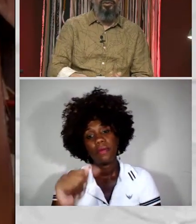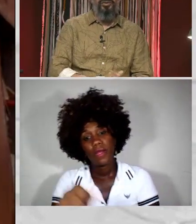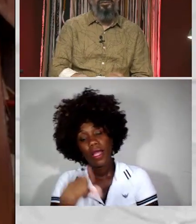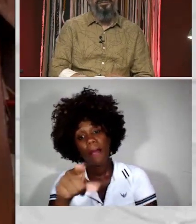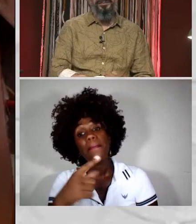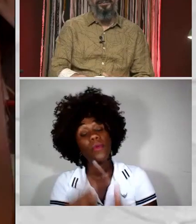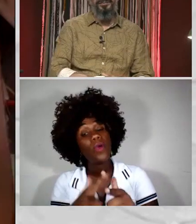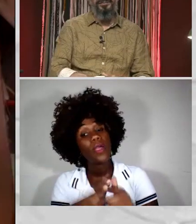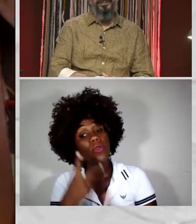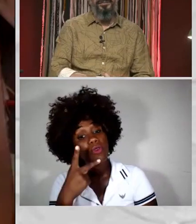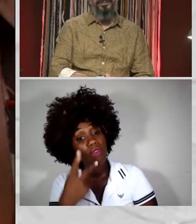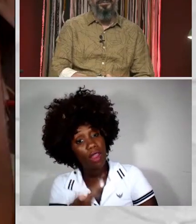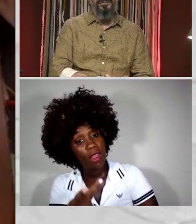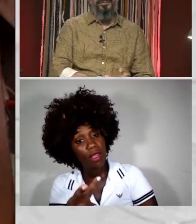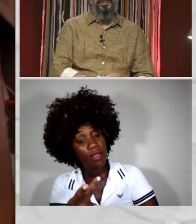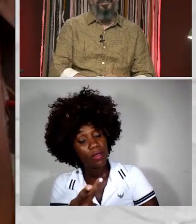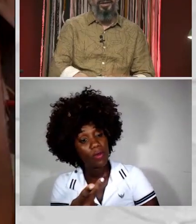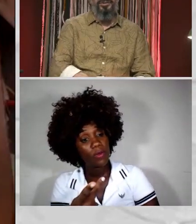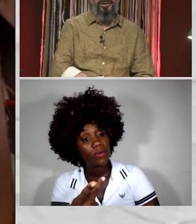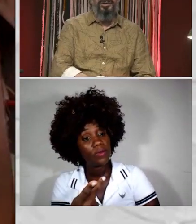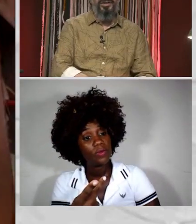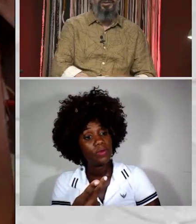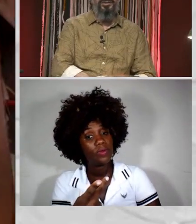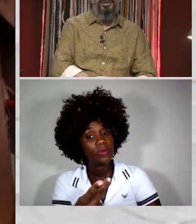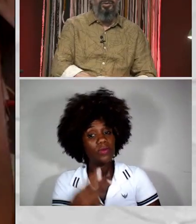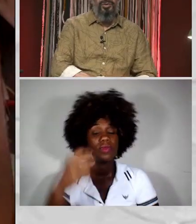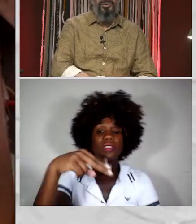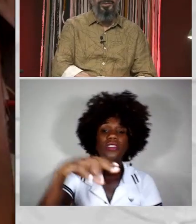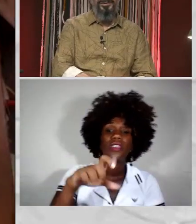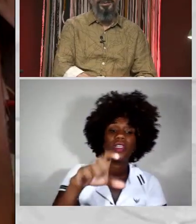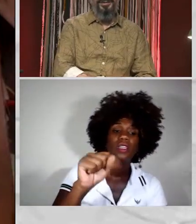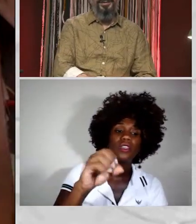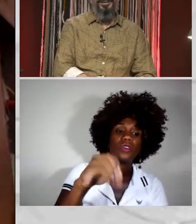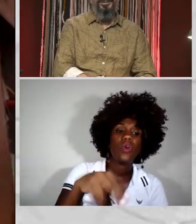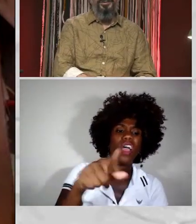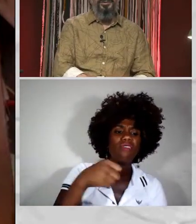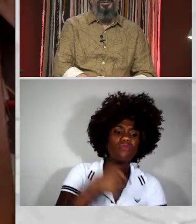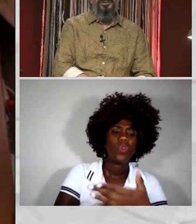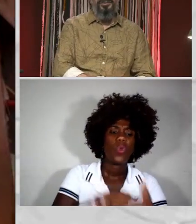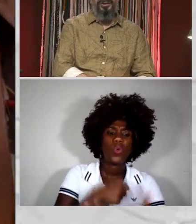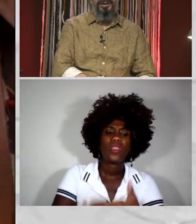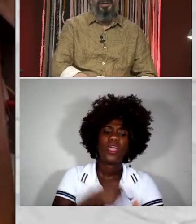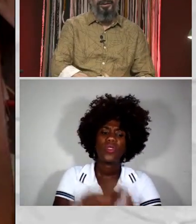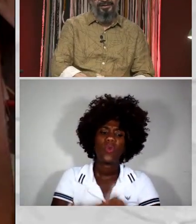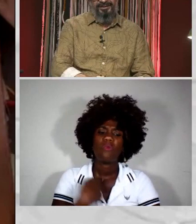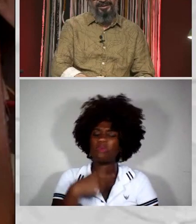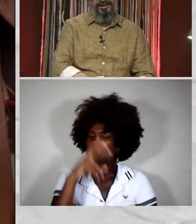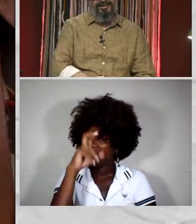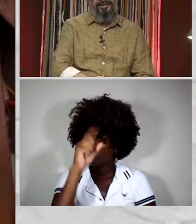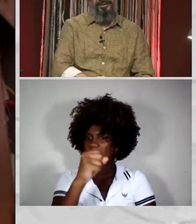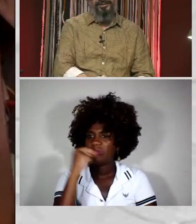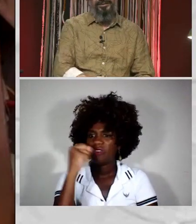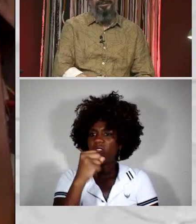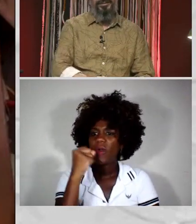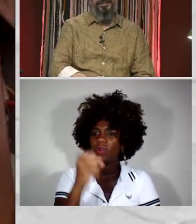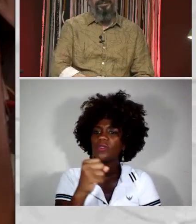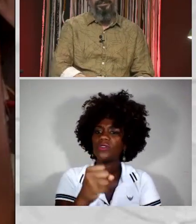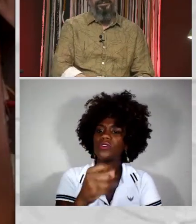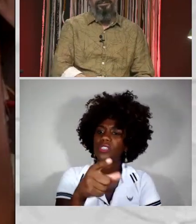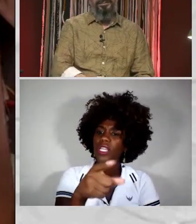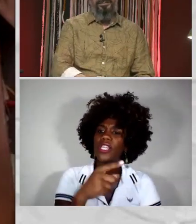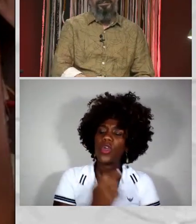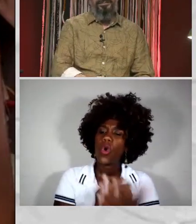isso? Oi? Nelson é um grande lutador. É um grande guerreiro, grande lutador. Inclusive, estreou